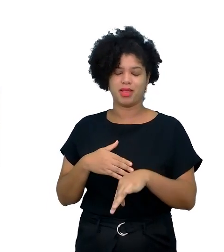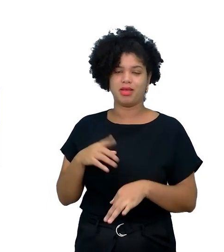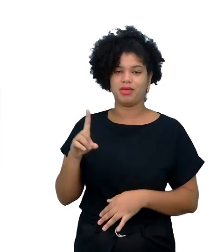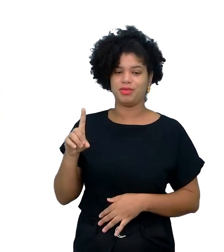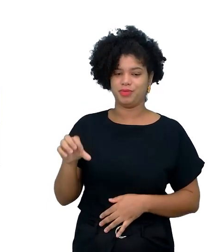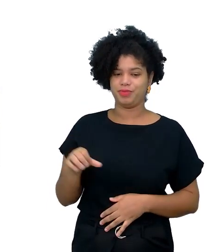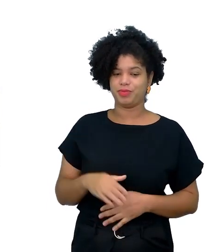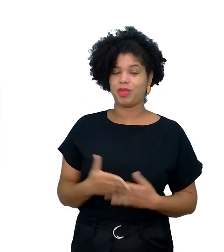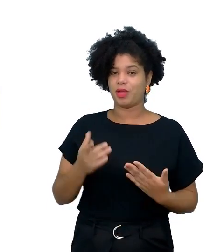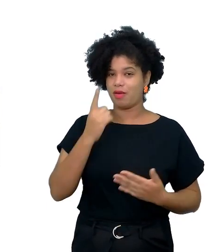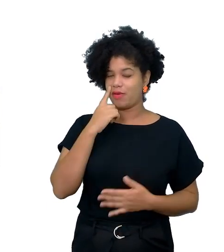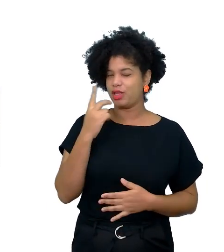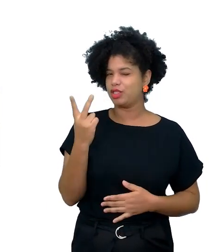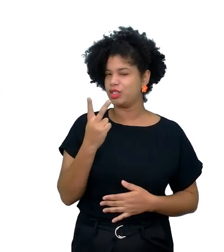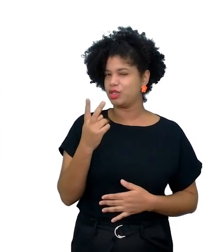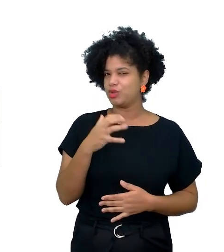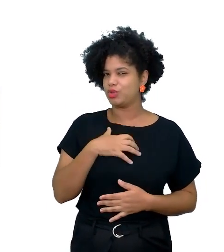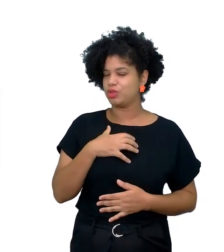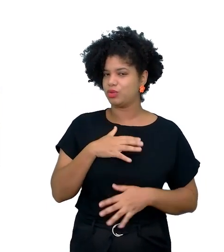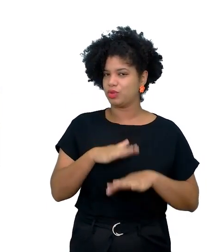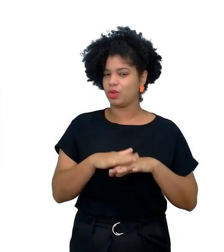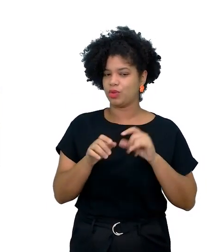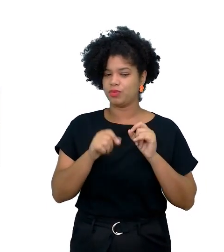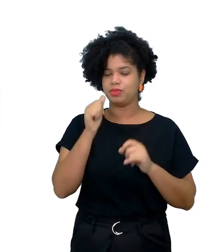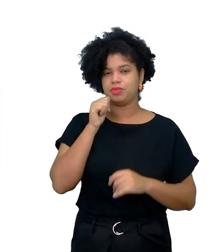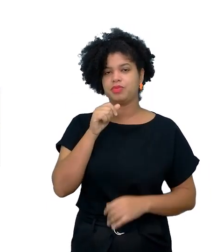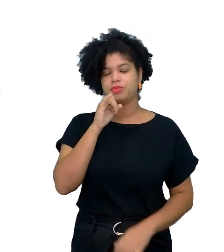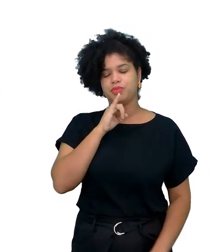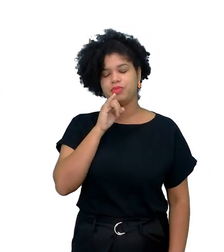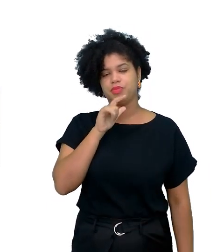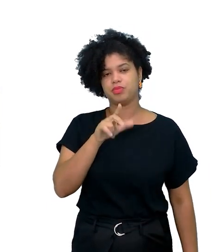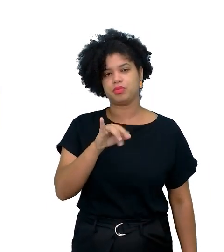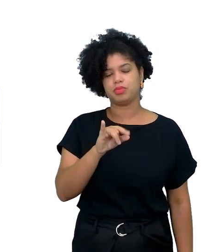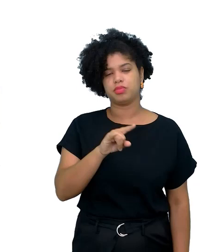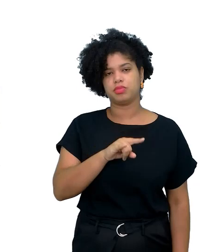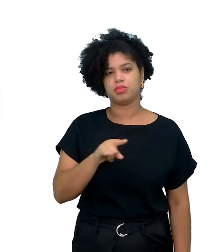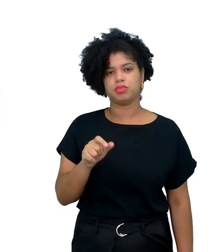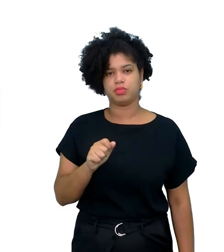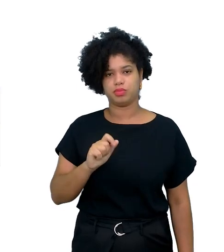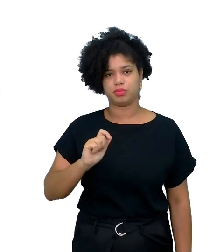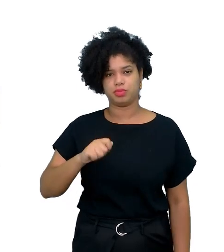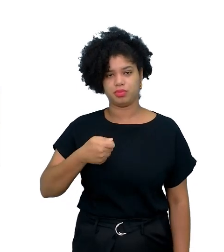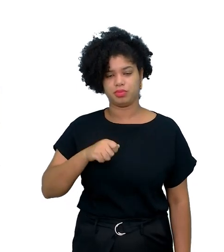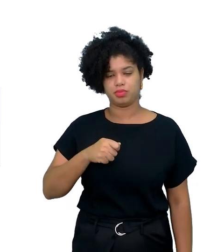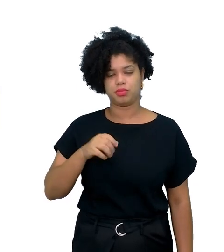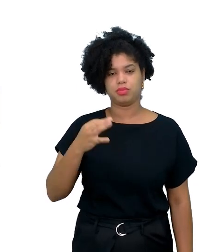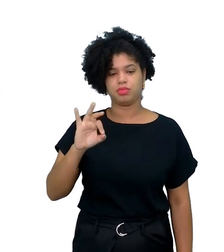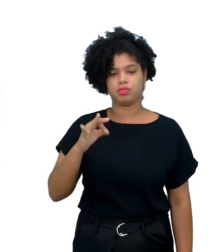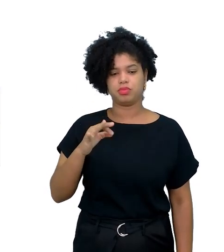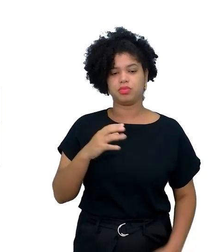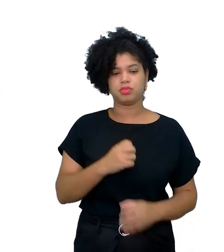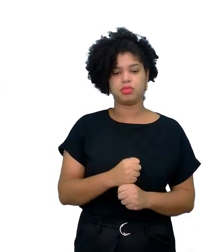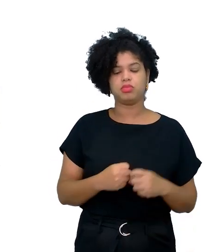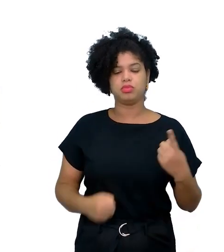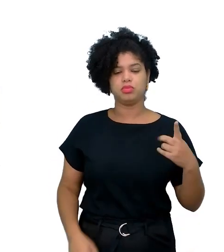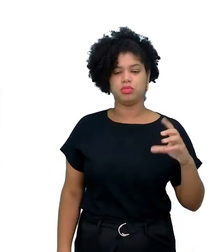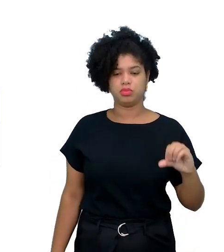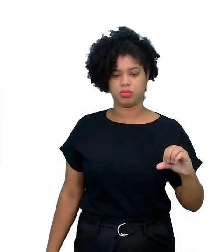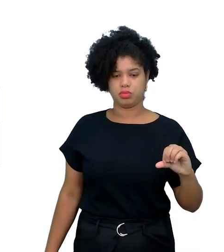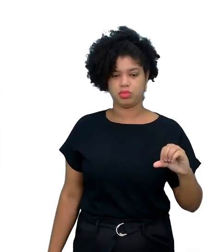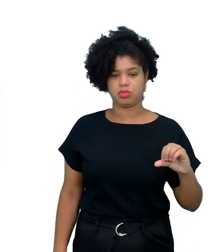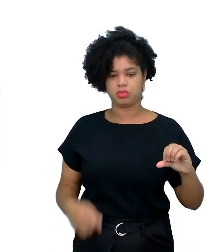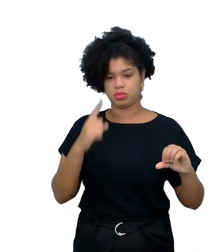né? Na segunda situação aqui, Luísa coleciona chaveiros. Ela tinha 19,